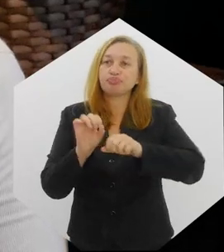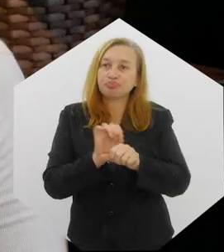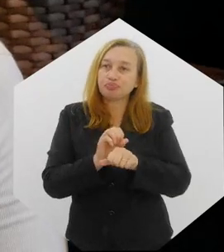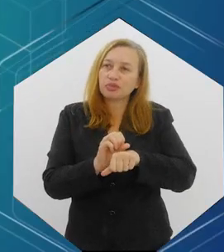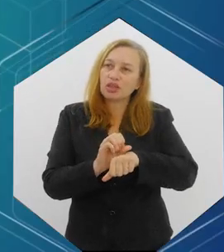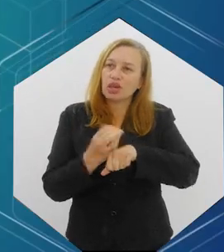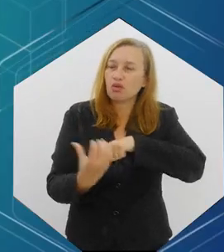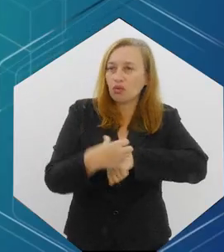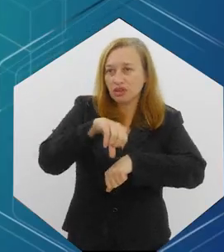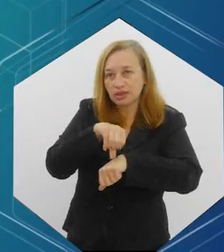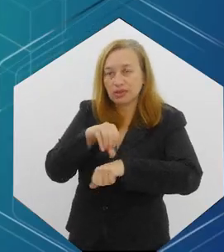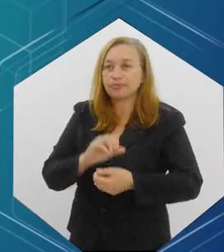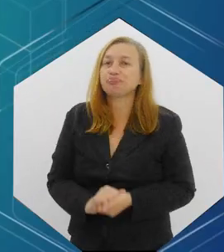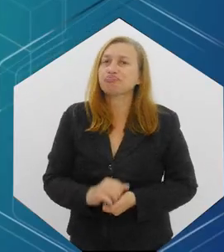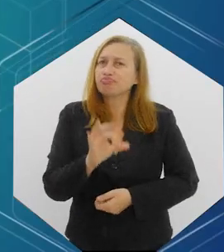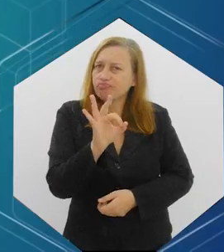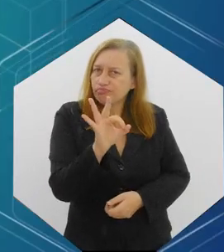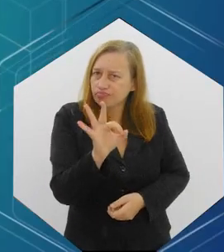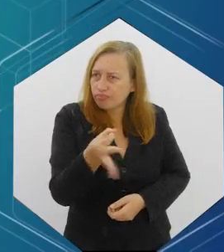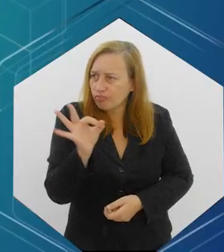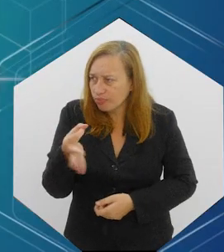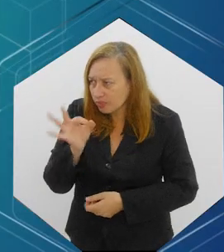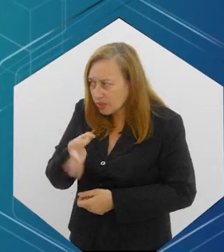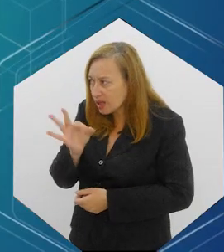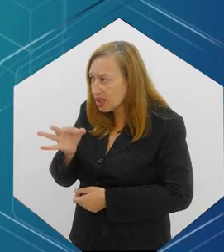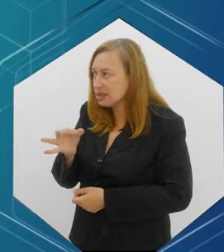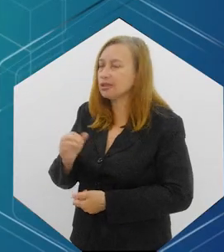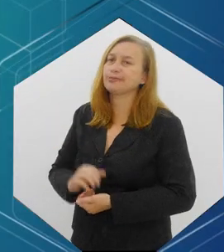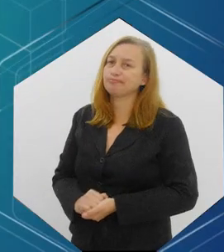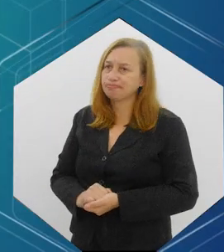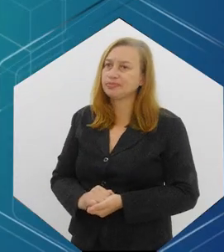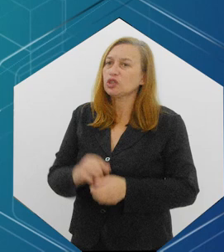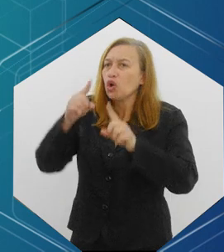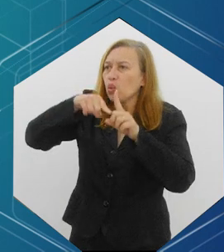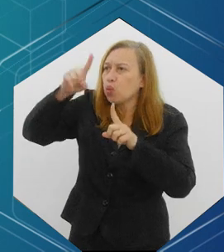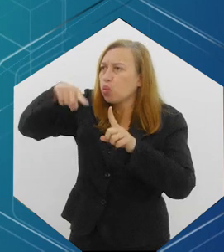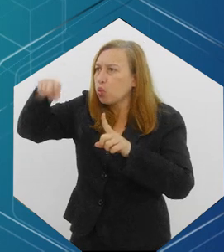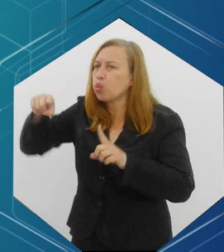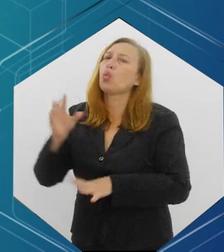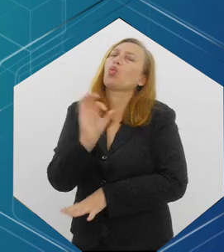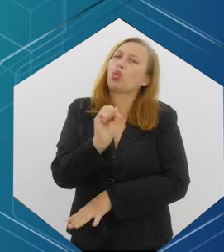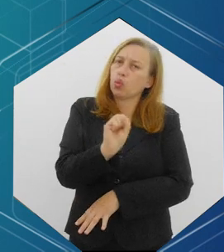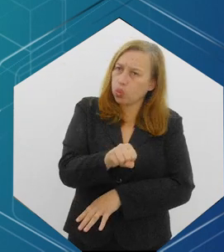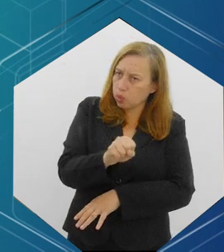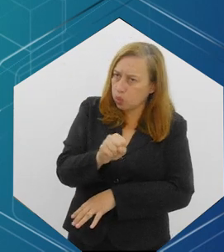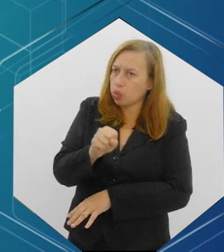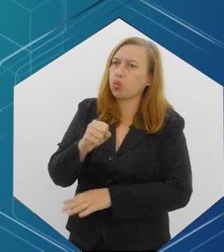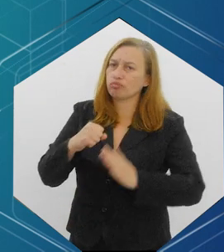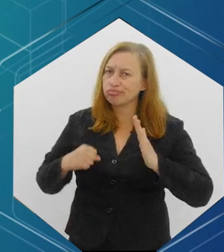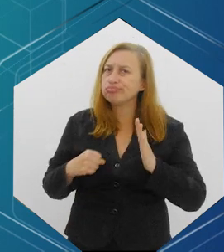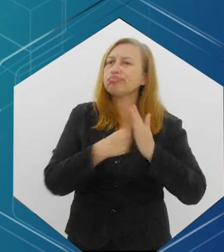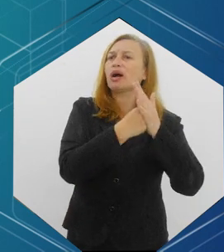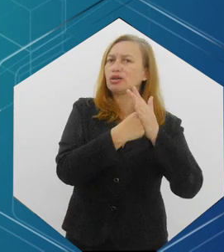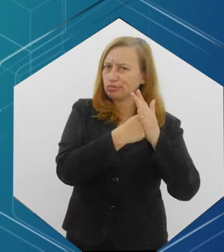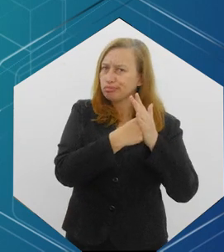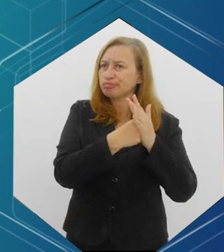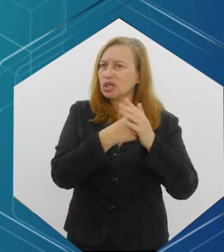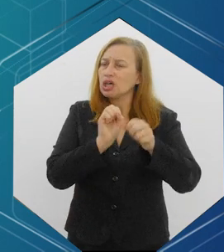Covid. Com certeza, o índice ficou extremamente impactado